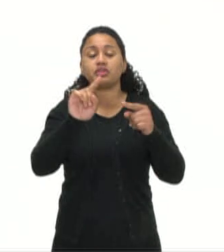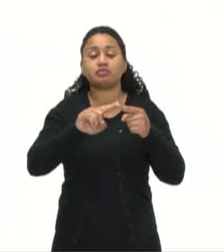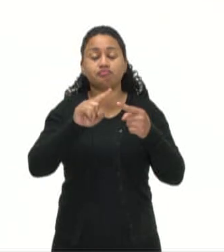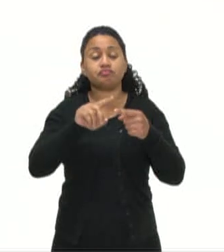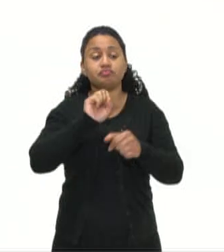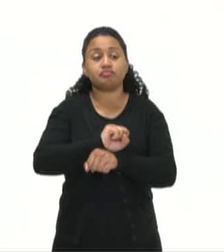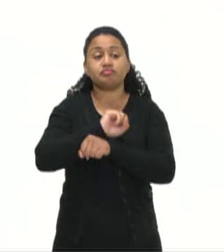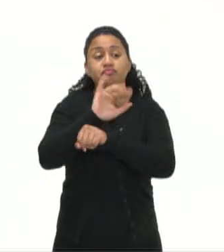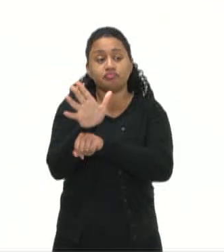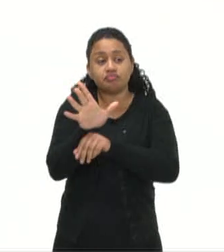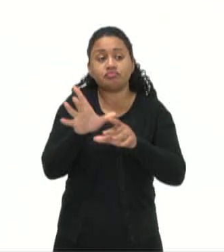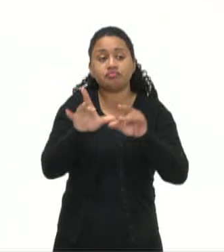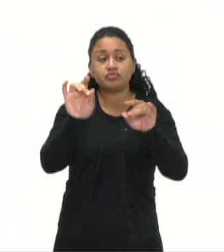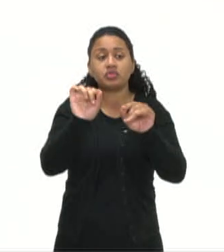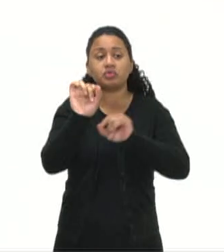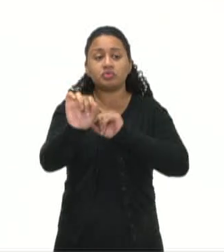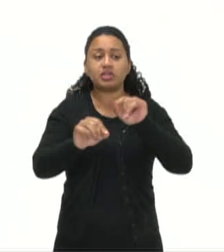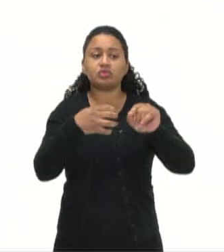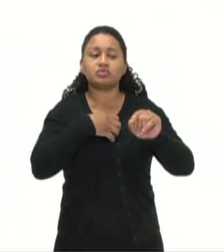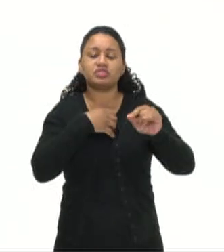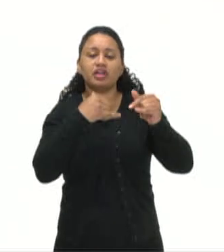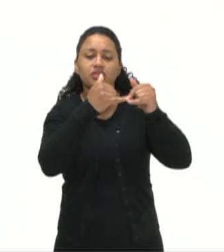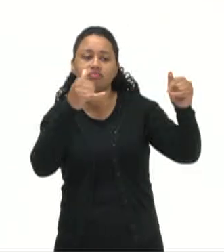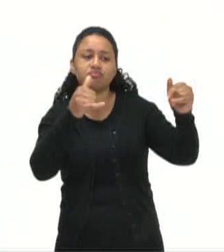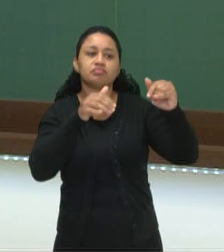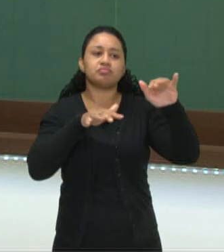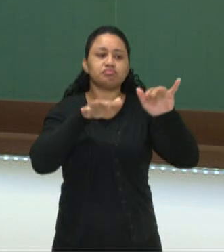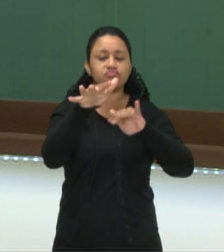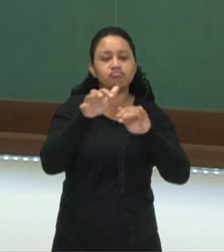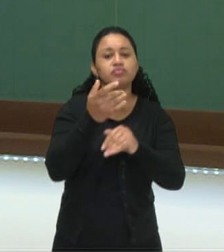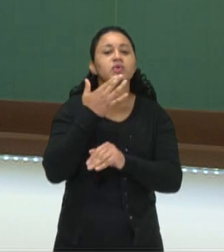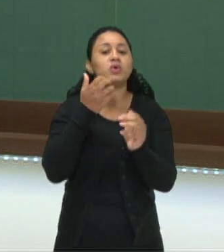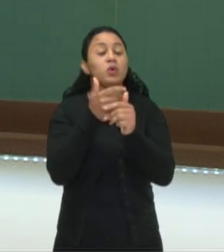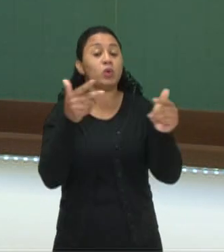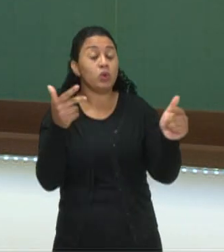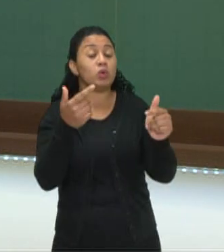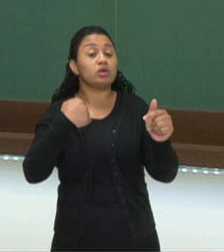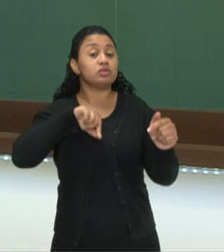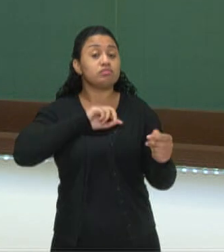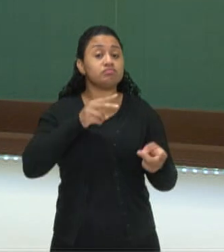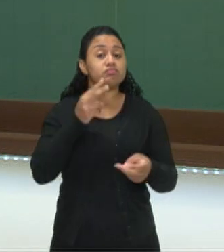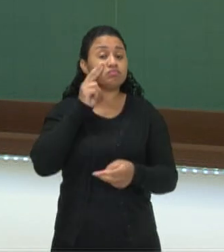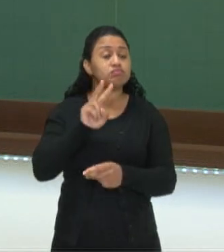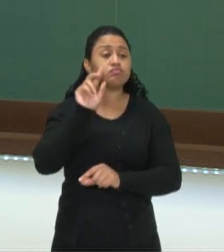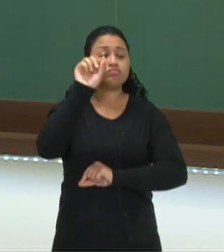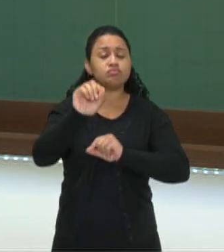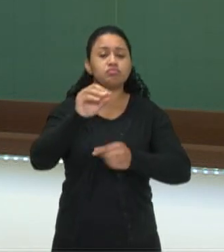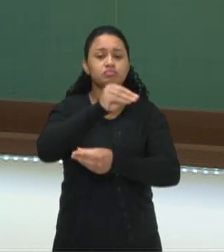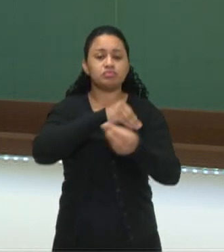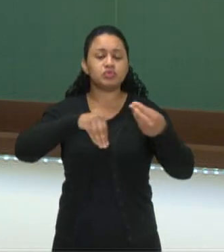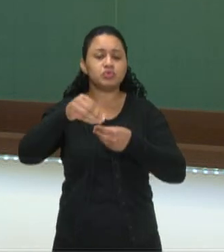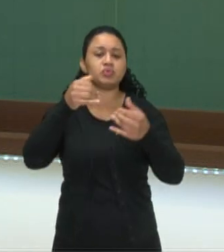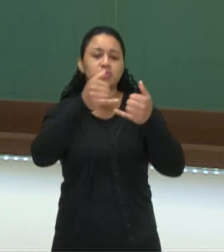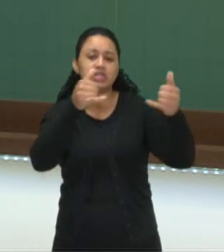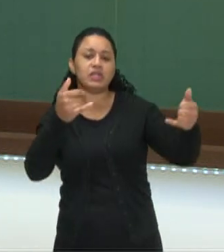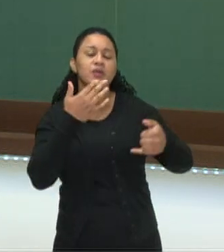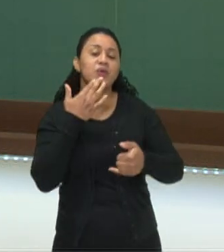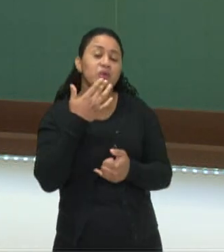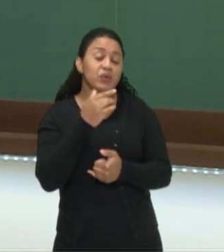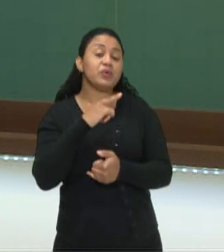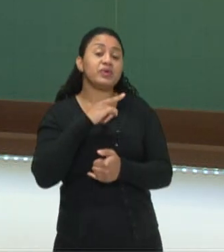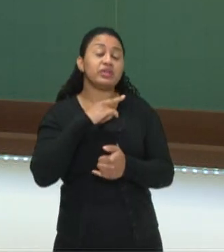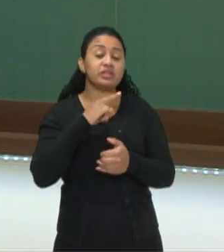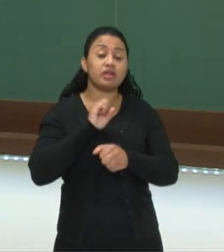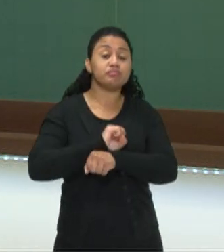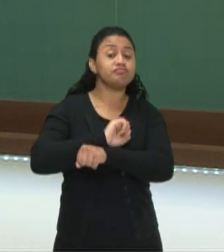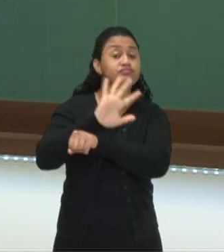sua subjetividade traz as linhas, cores e movimento. A gente viu que existe exatamente por trás de toda aquela questão de mistura de linhas de cor, existe uma